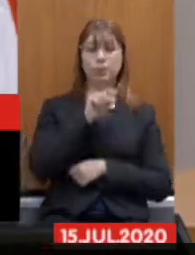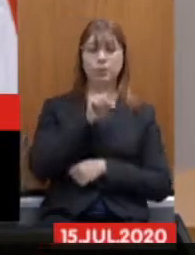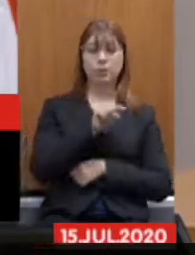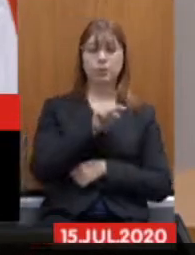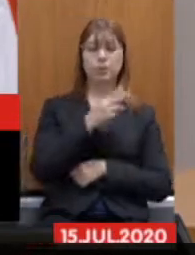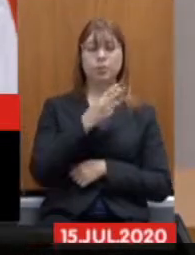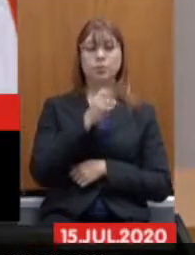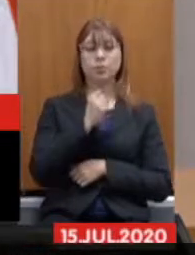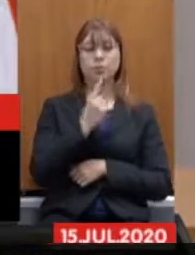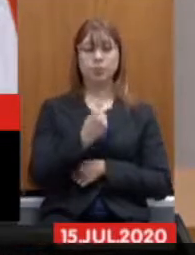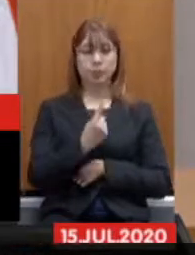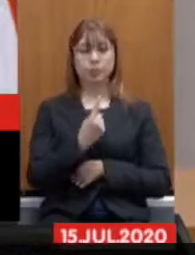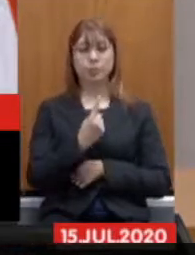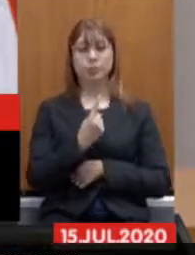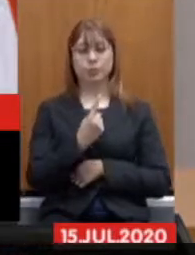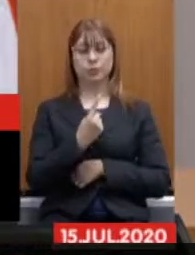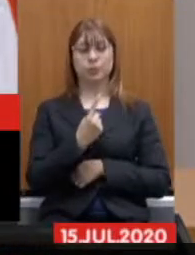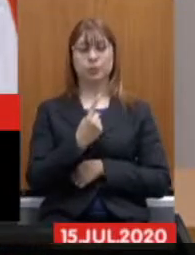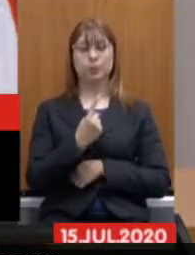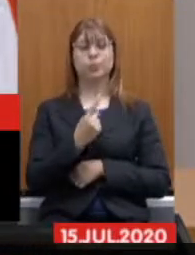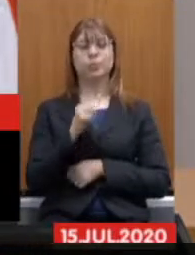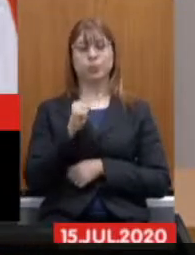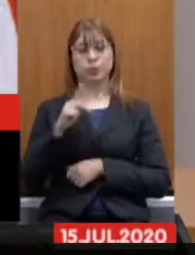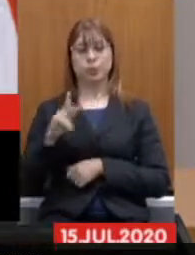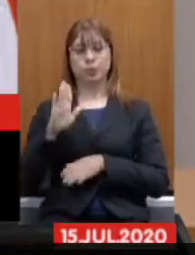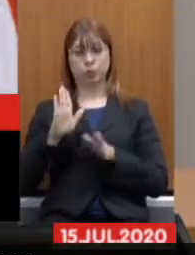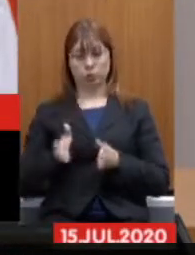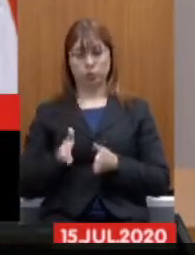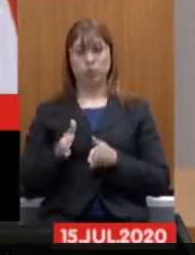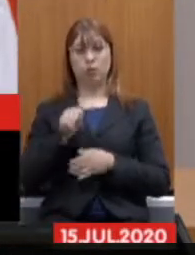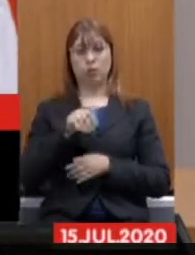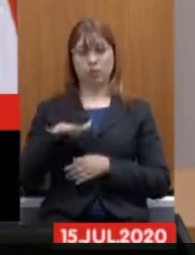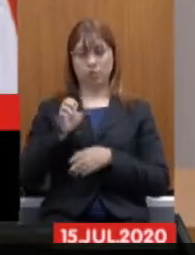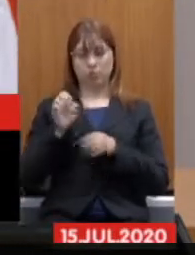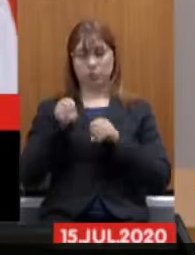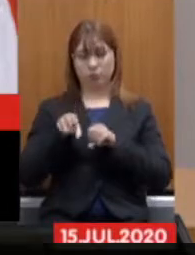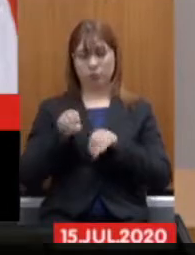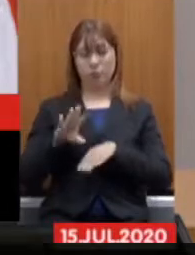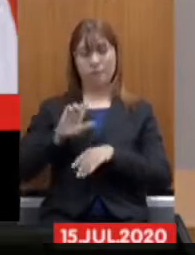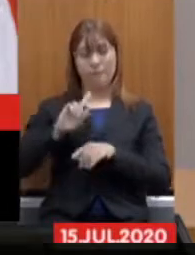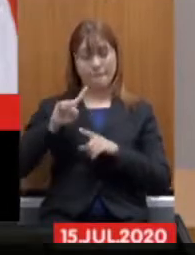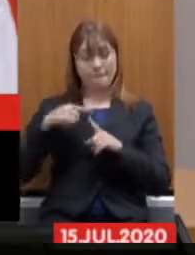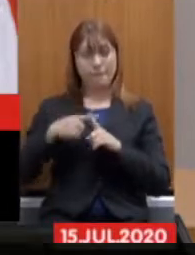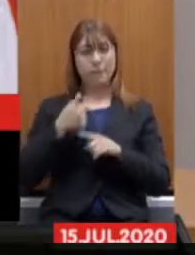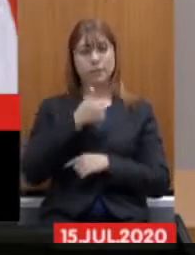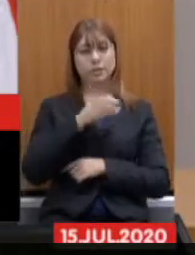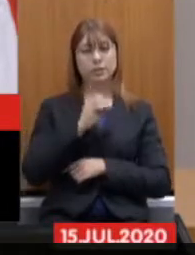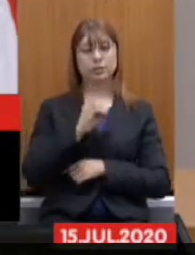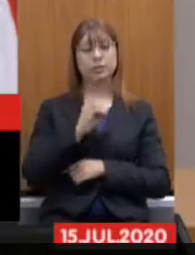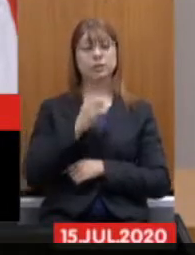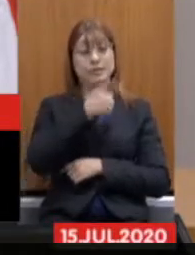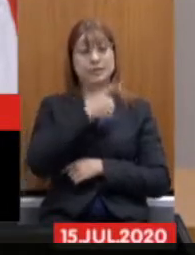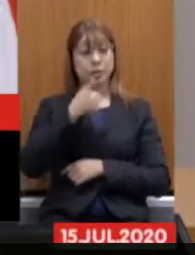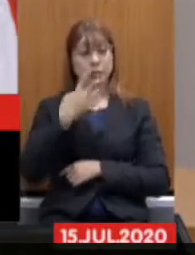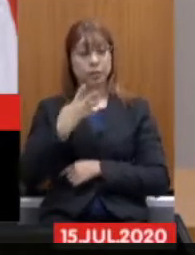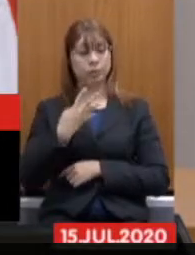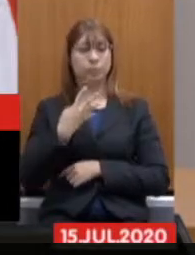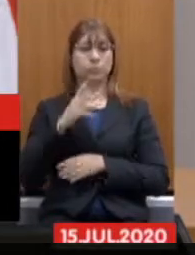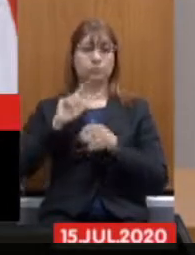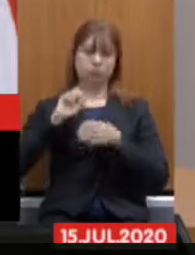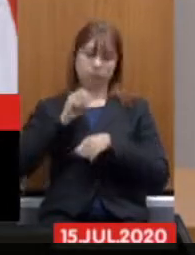1381 trabalhadores em educação aposentados além de 114 mil designados